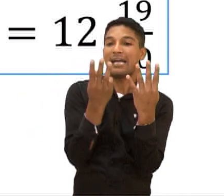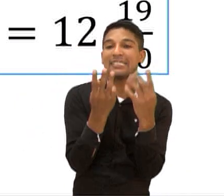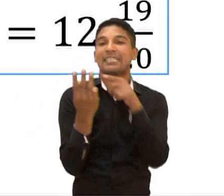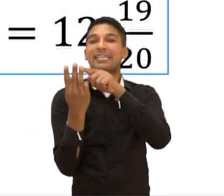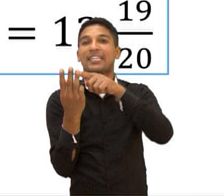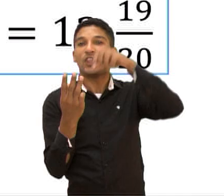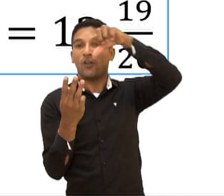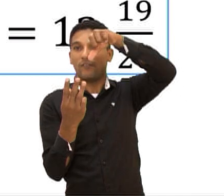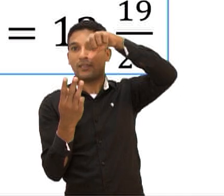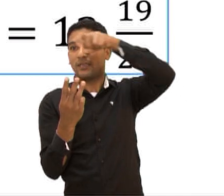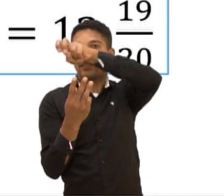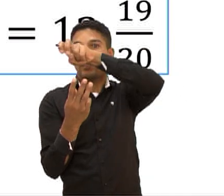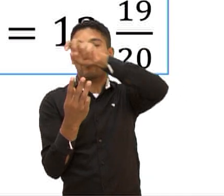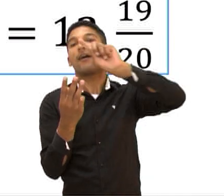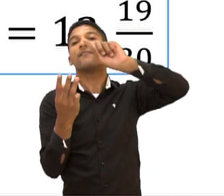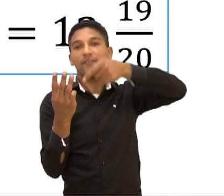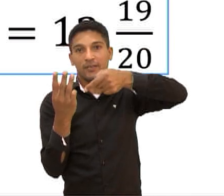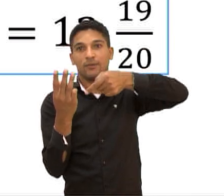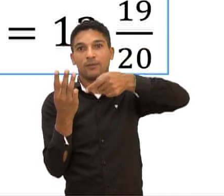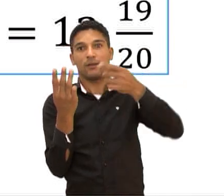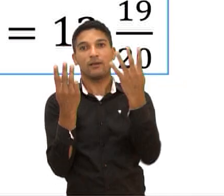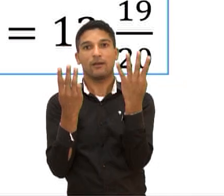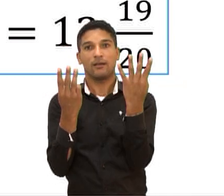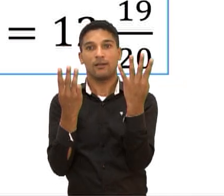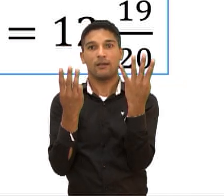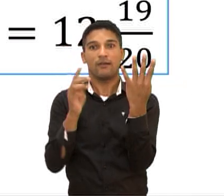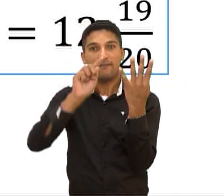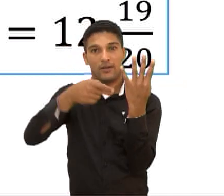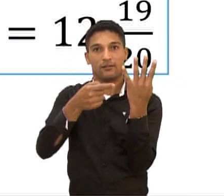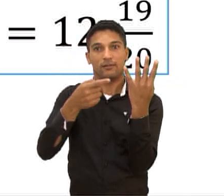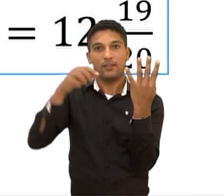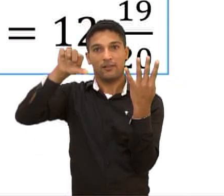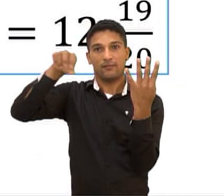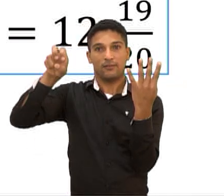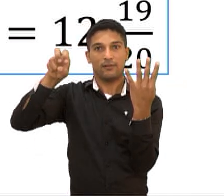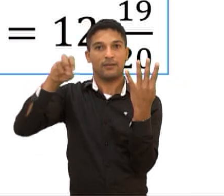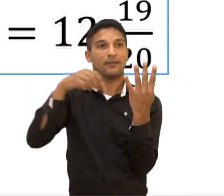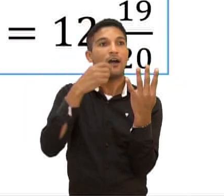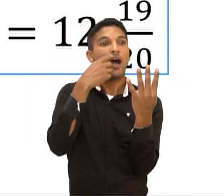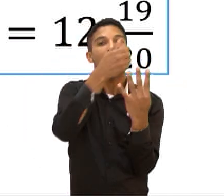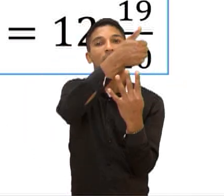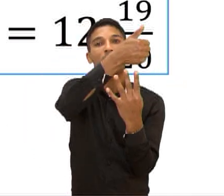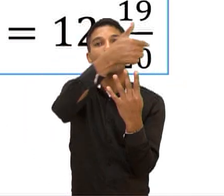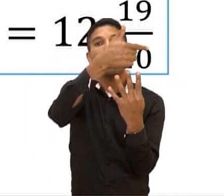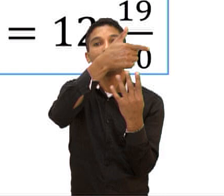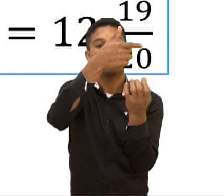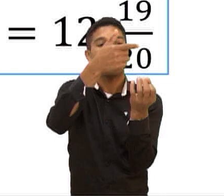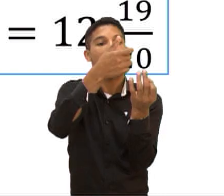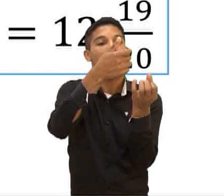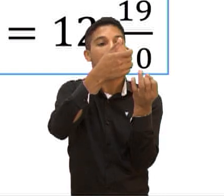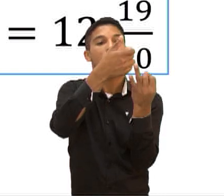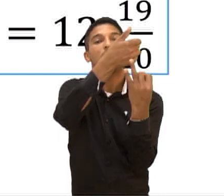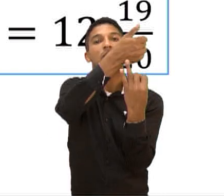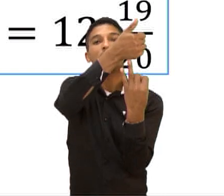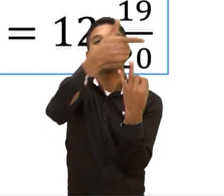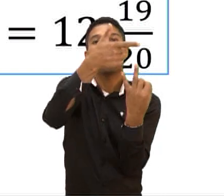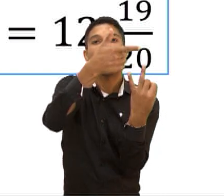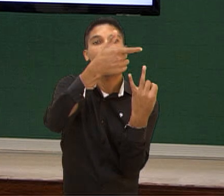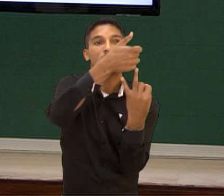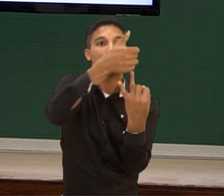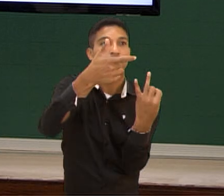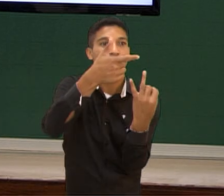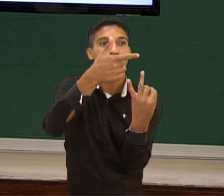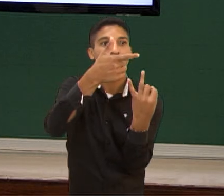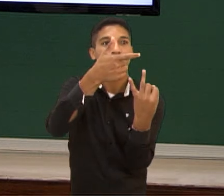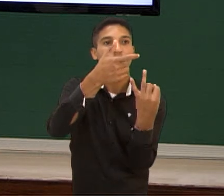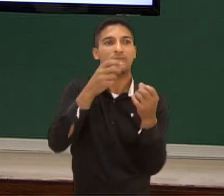parte decimal. Então, como que eu faço a leitura? 12 inteiros e aonde que parou o 5? Lá no centésimo, que é o meu